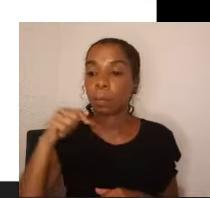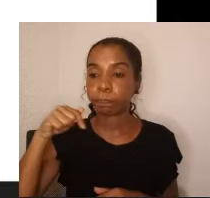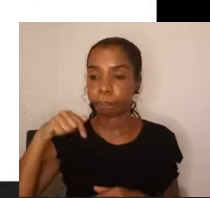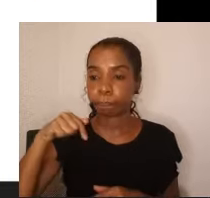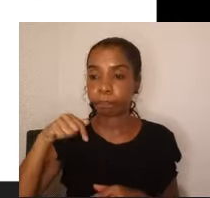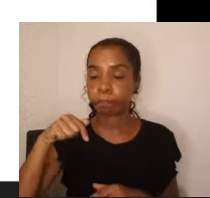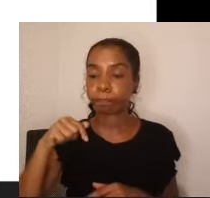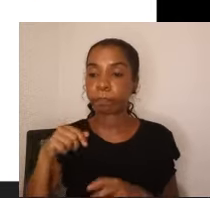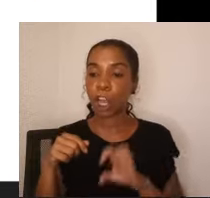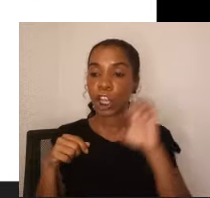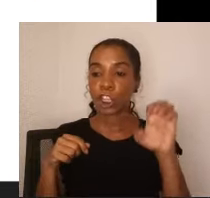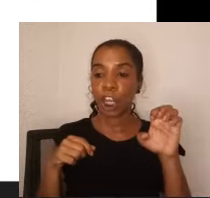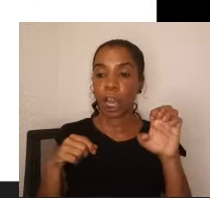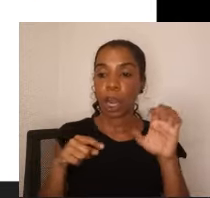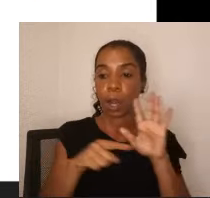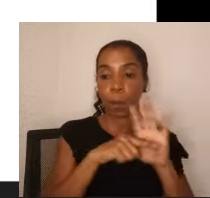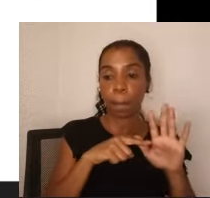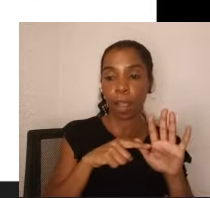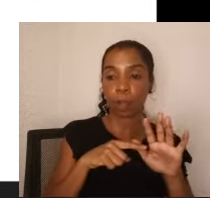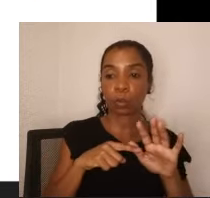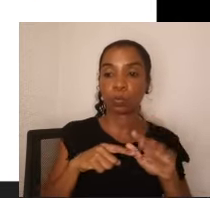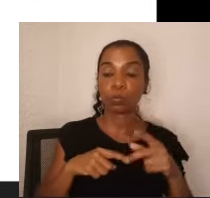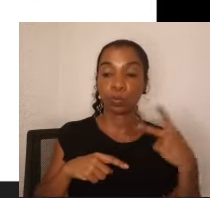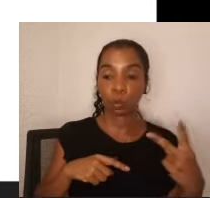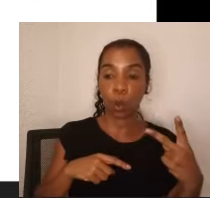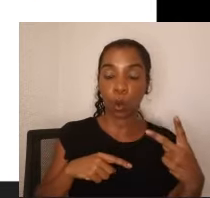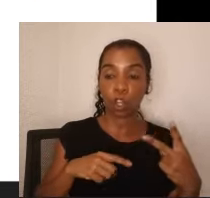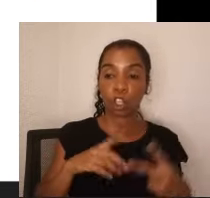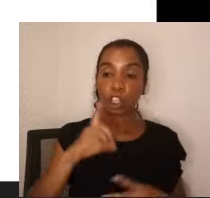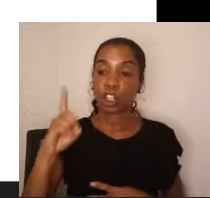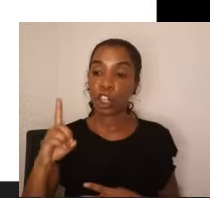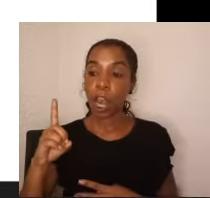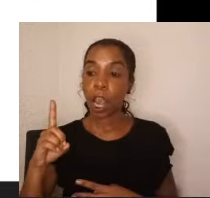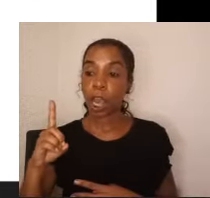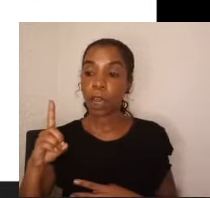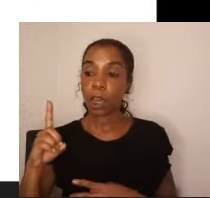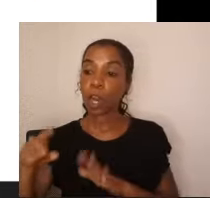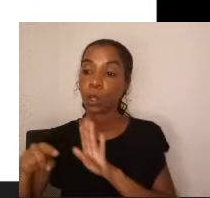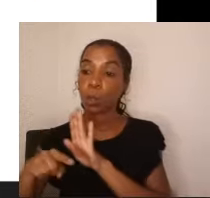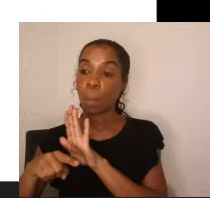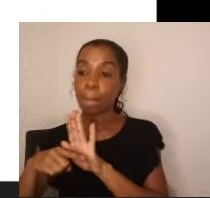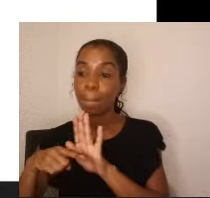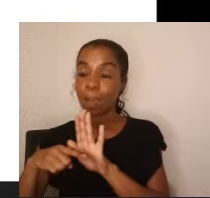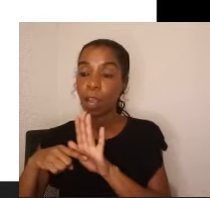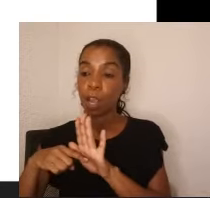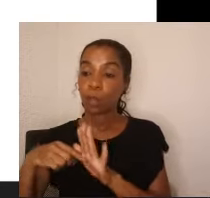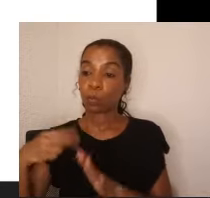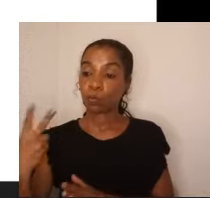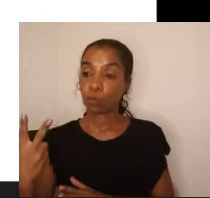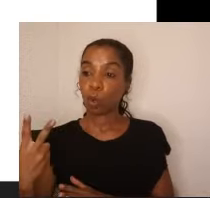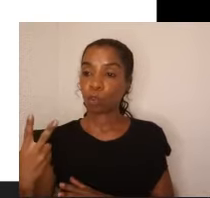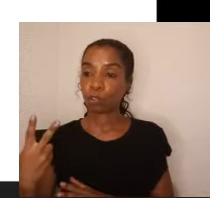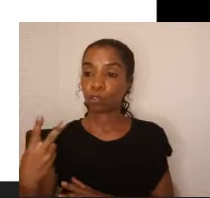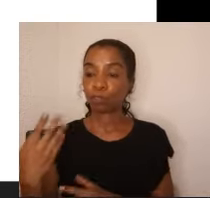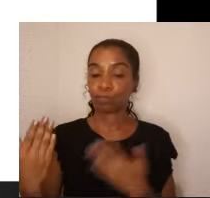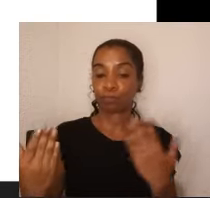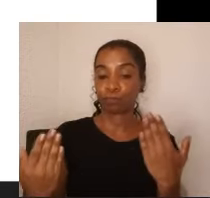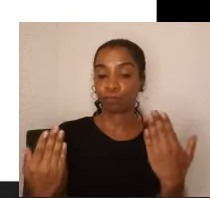menos 2 e à direita do menos 2, a função tinha a imagem